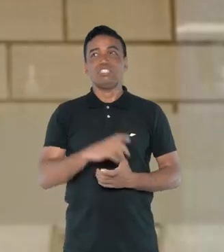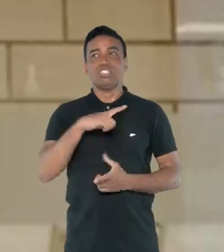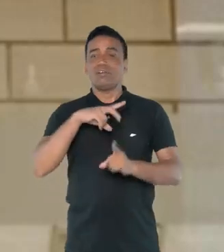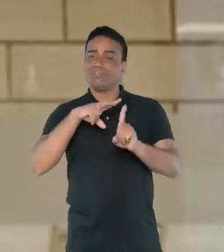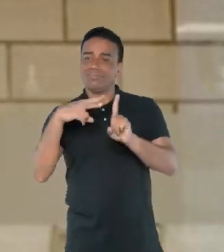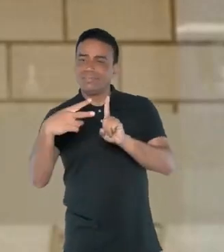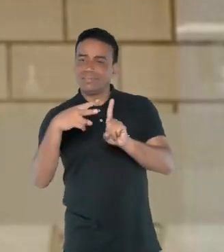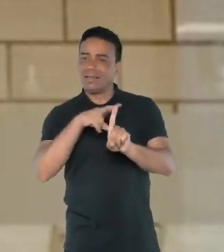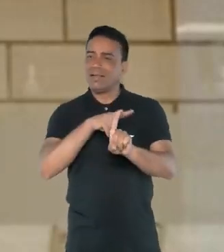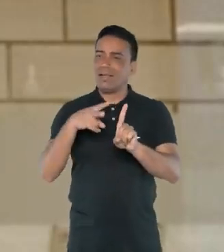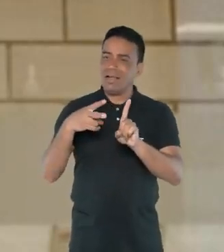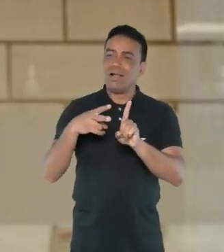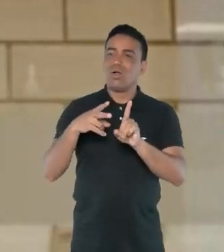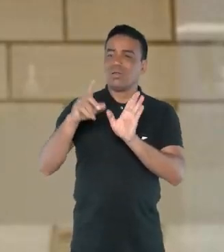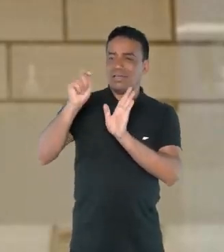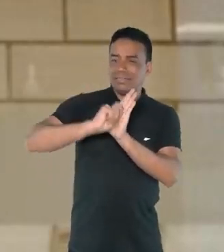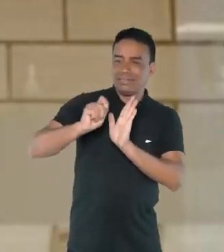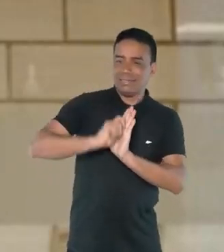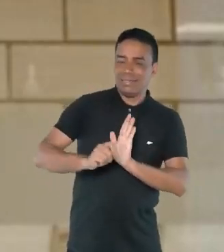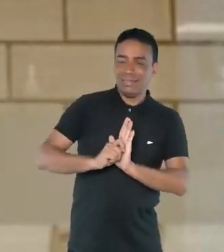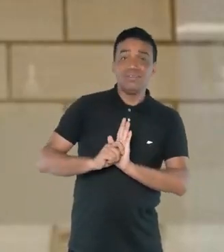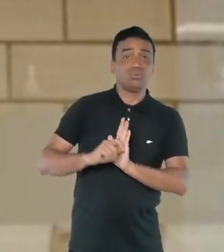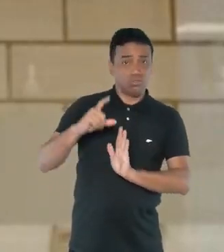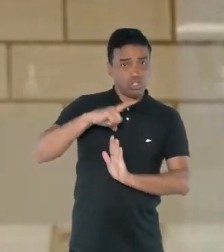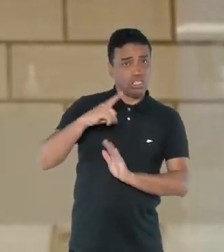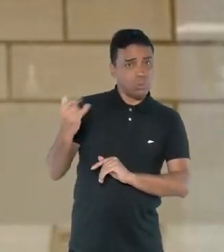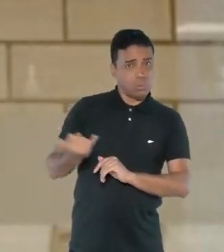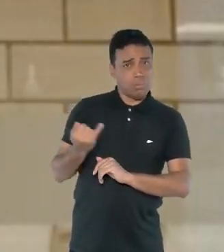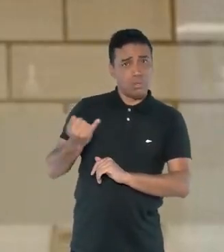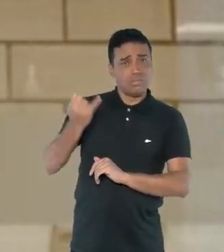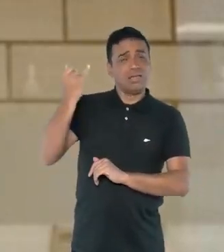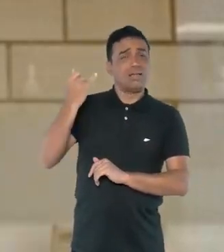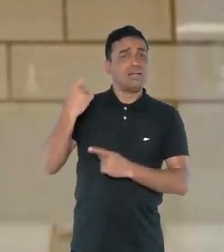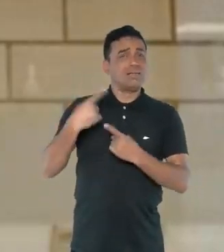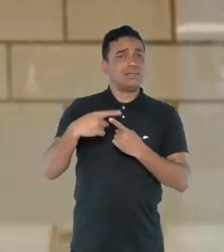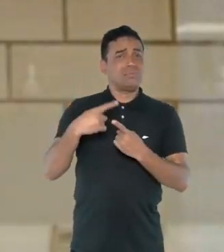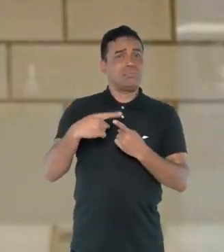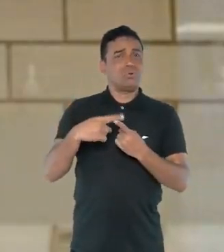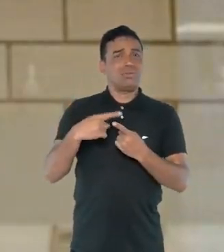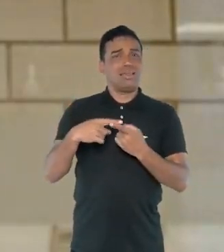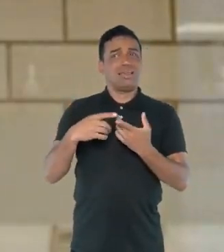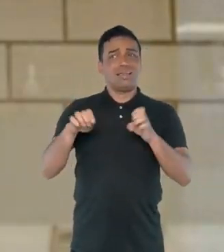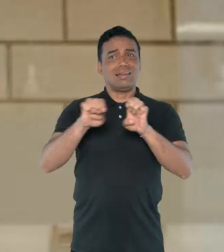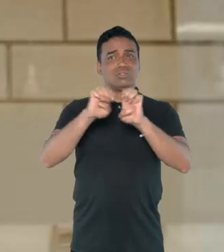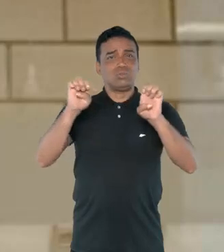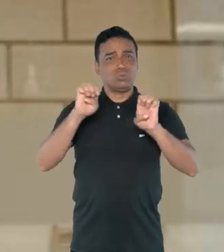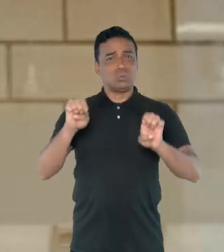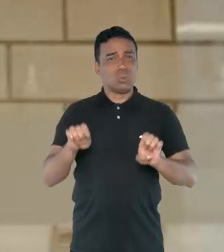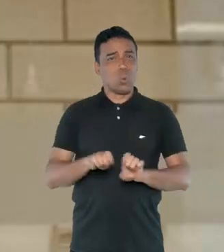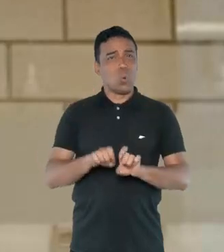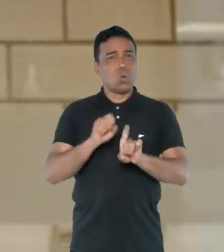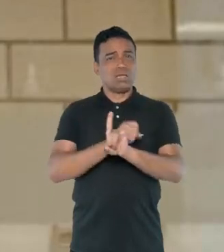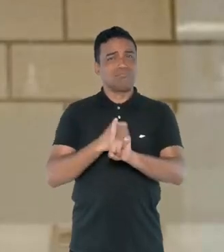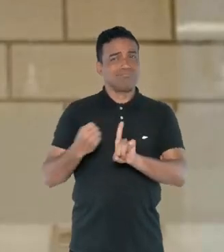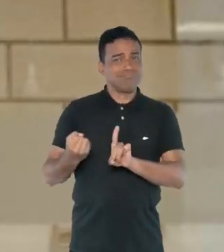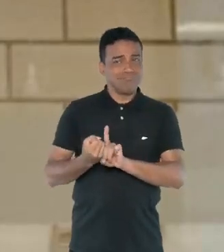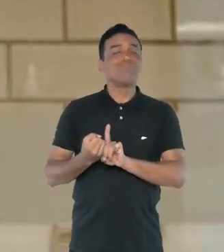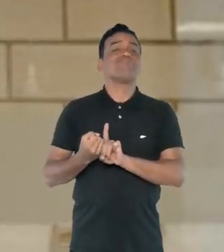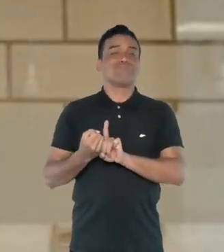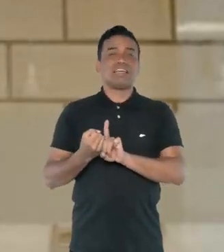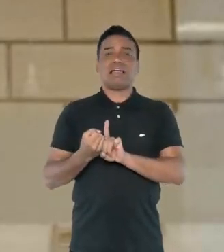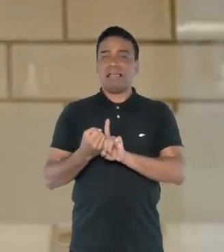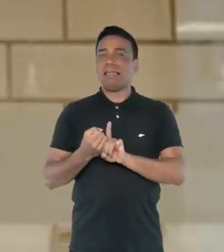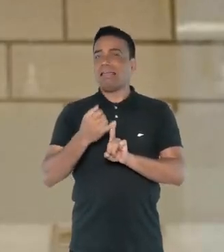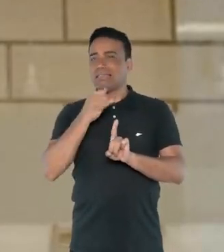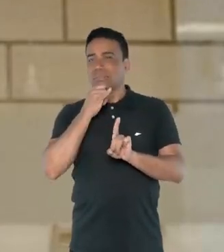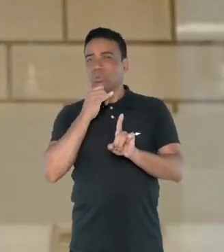olhar para que aquilo que ele havia escrito tinha uma importância porque mexia em vesperos, digamos assim, muito bem